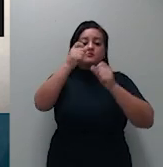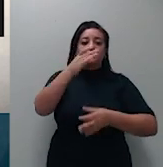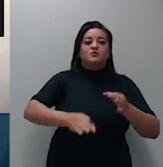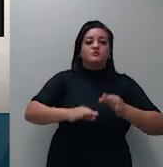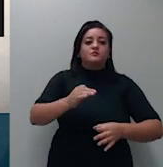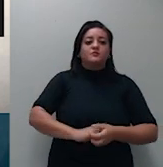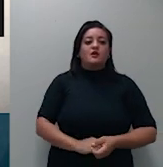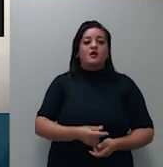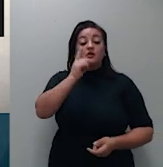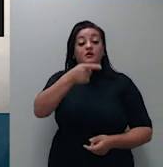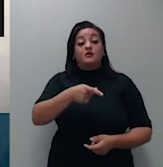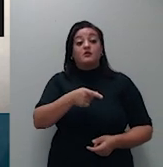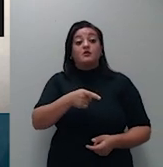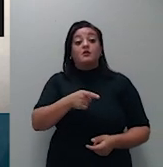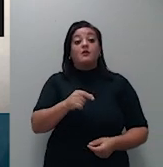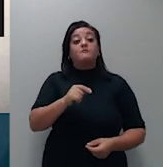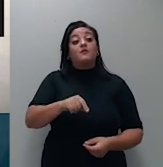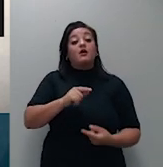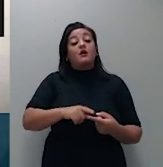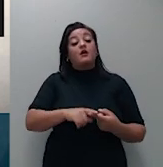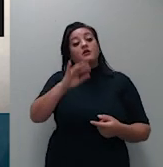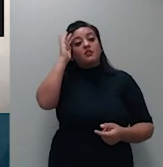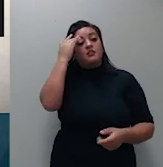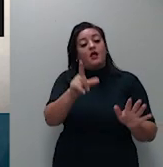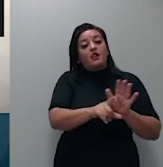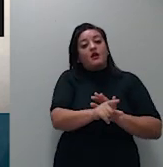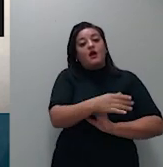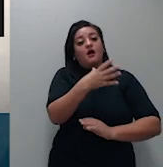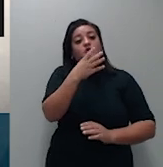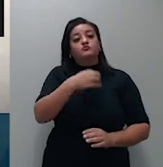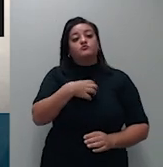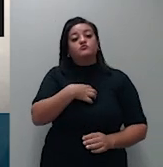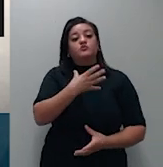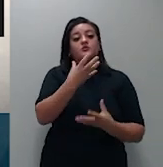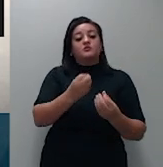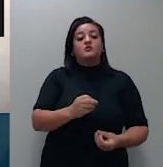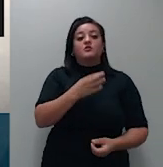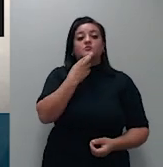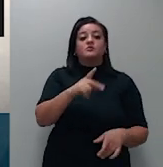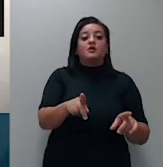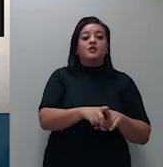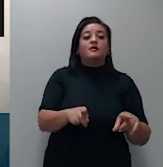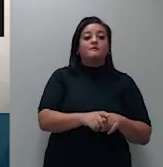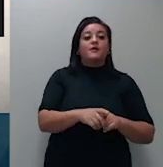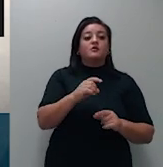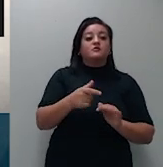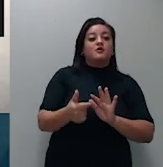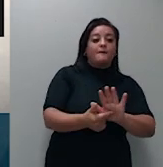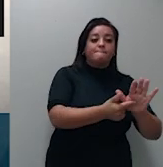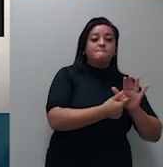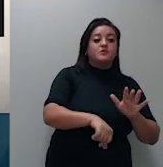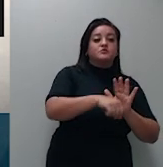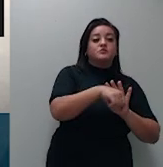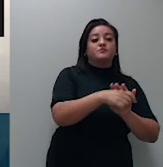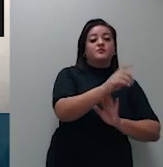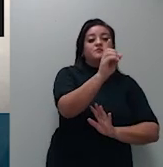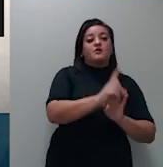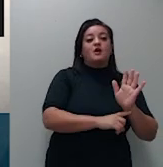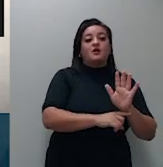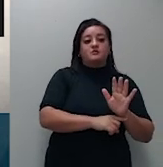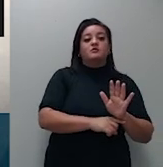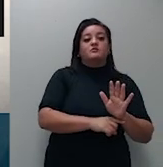por entender legal a medida adotada e por consequência não demonstrada a violação à direito líquido e certo da